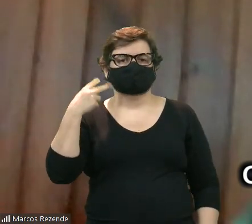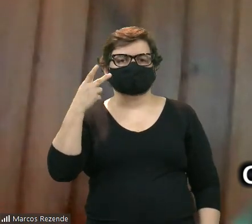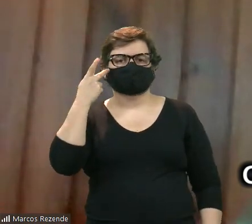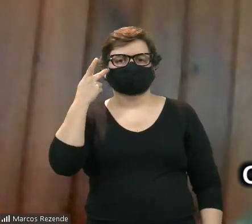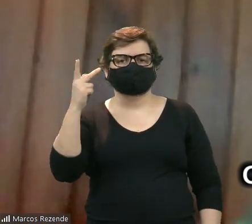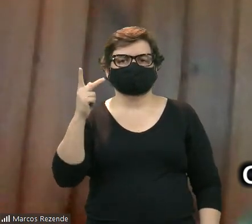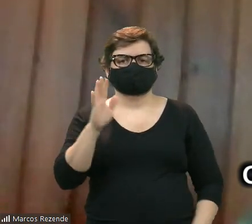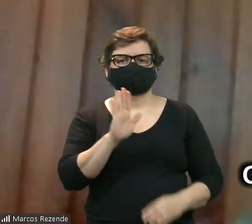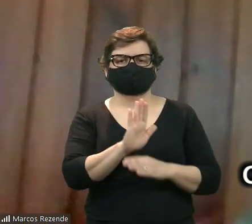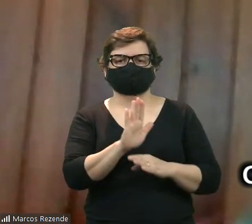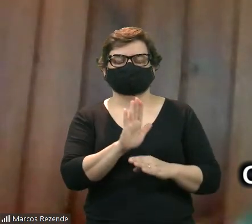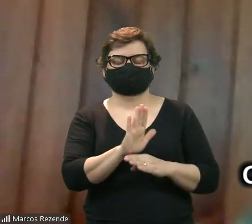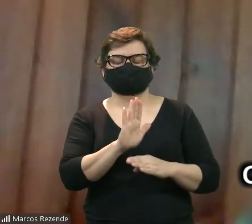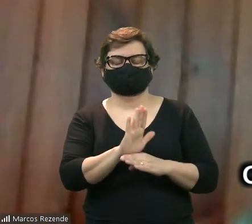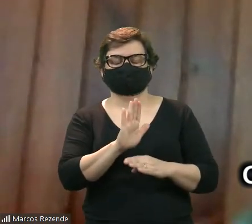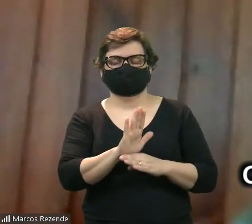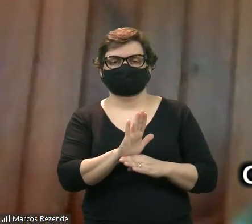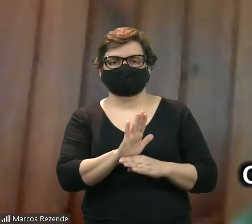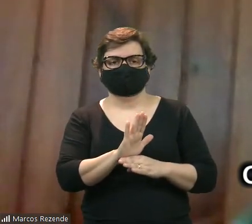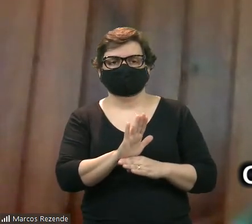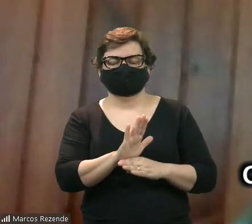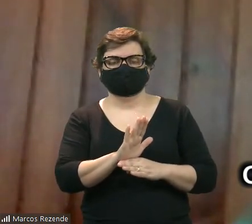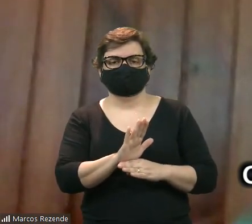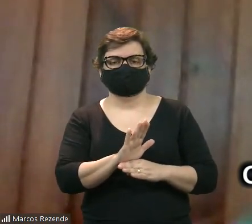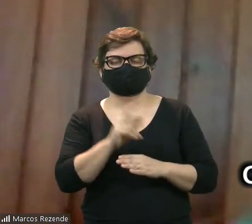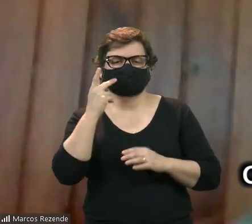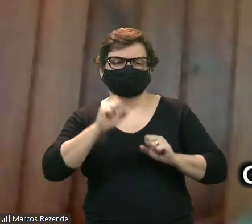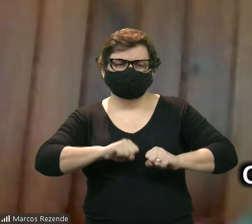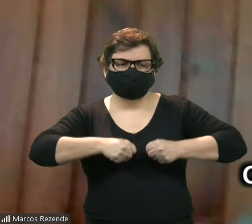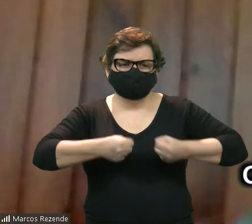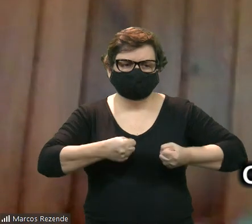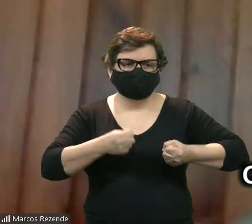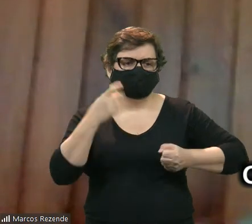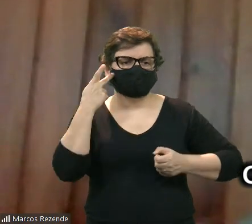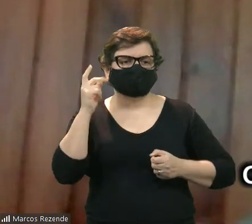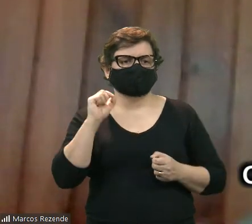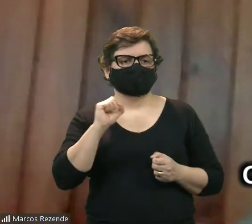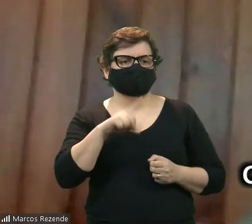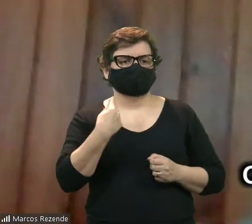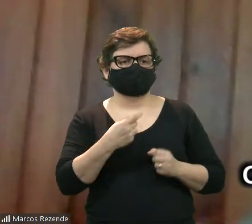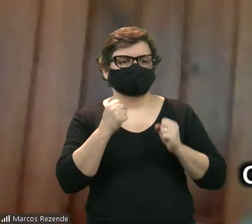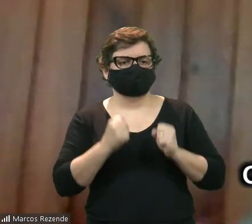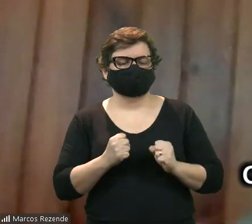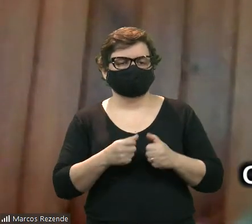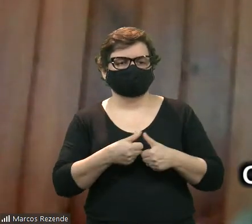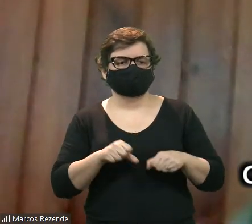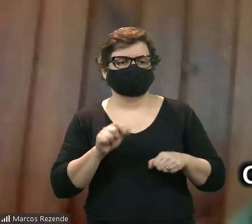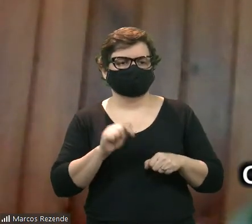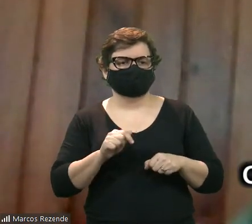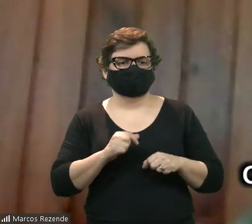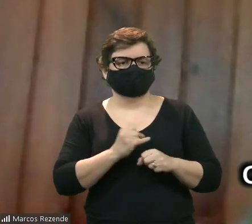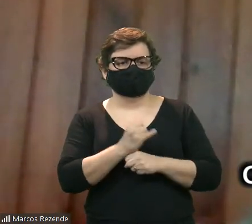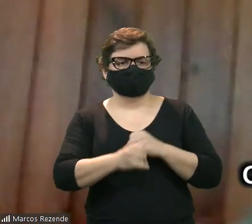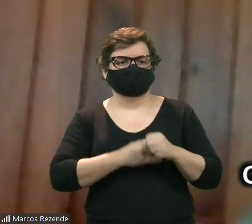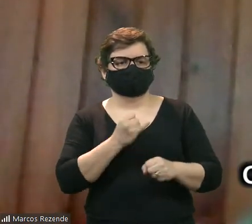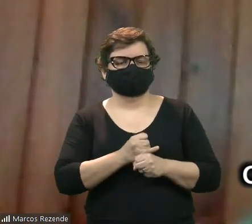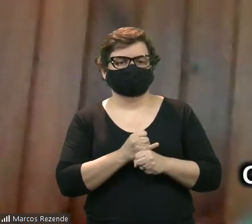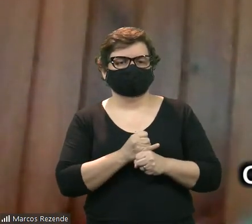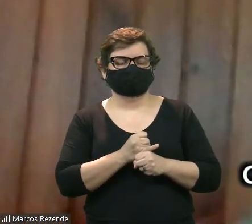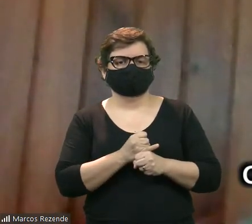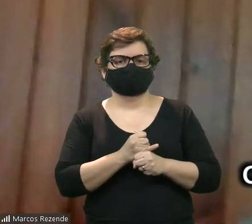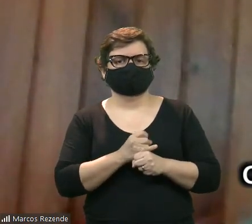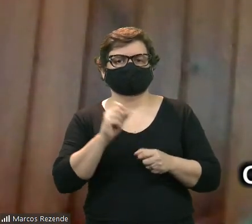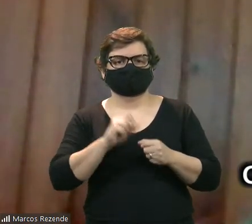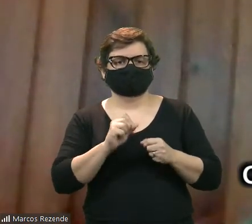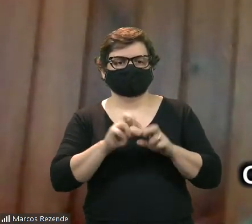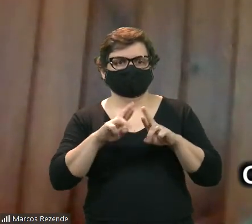pela colaboração, pelo empenho, no sentido de que nós pudéssemos estar implementando essa